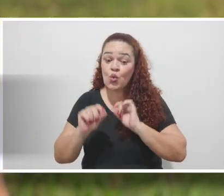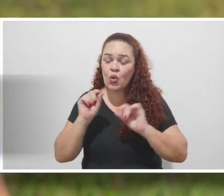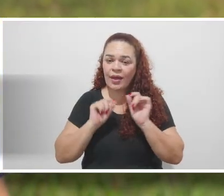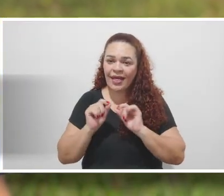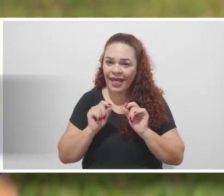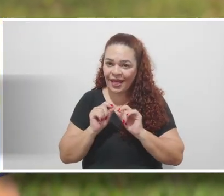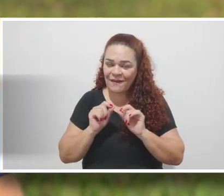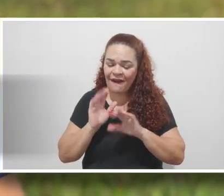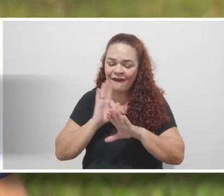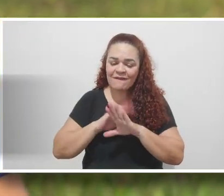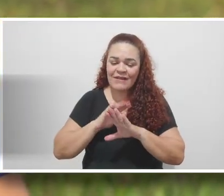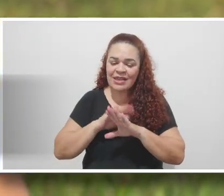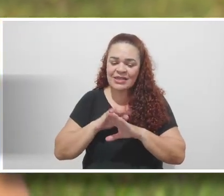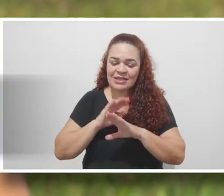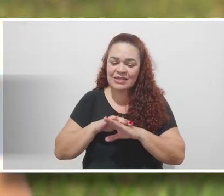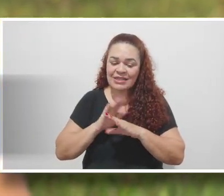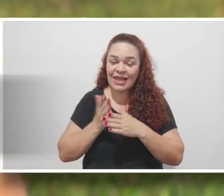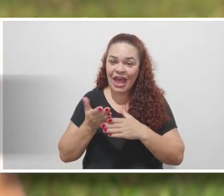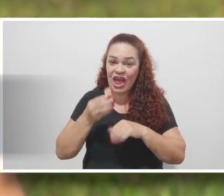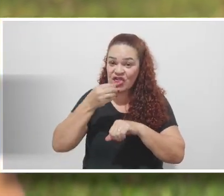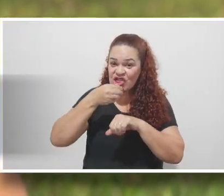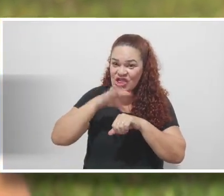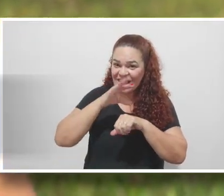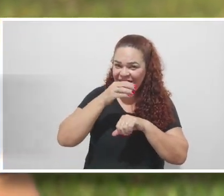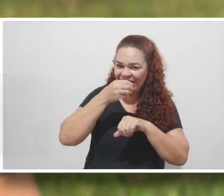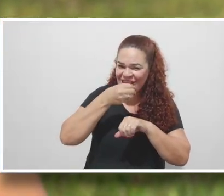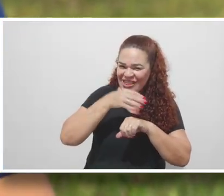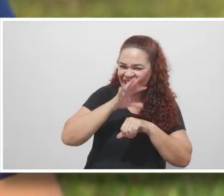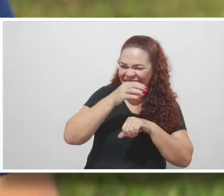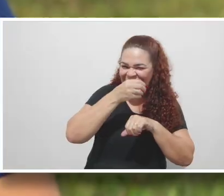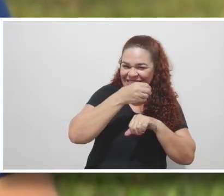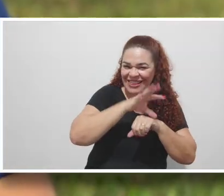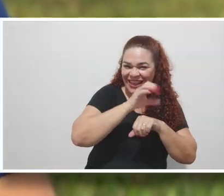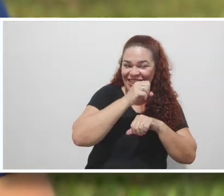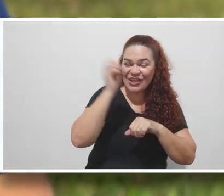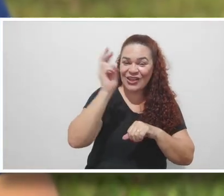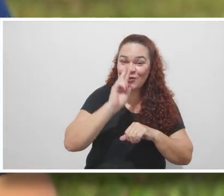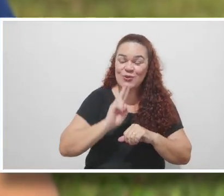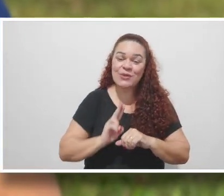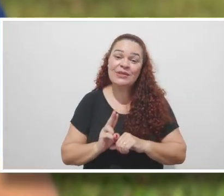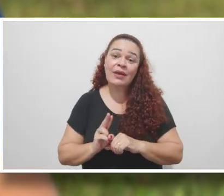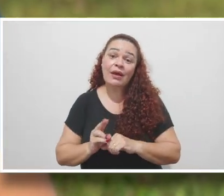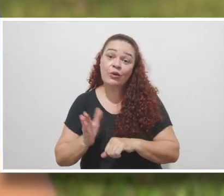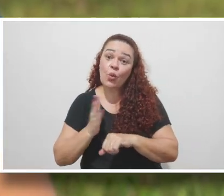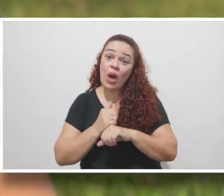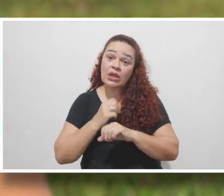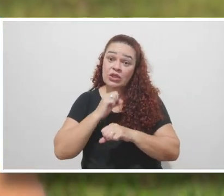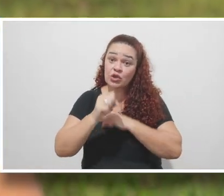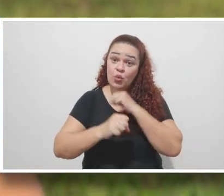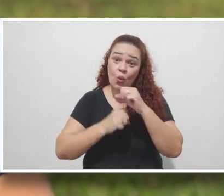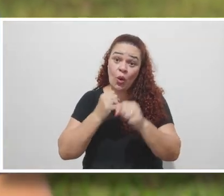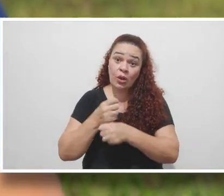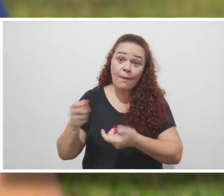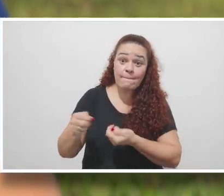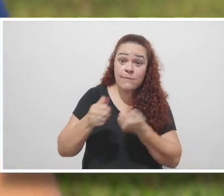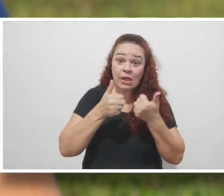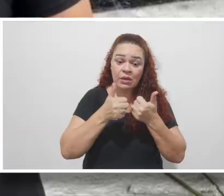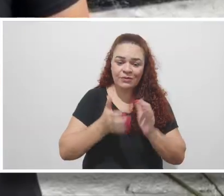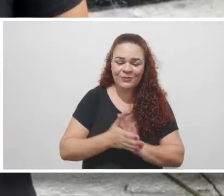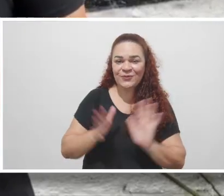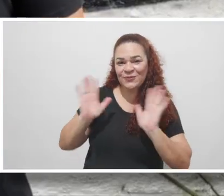acabar, né, ainda tem muita coisa para fazer. Vamos ver um pouquinho de algumas dicas sobre o que fazer antes do ano acabar, né? Roda a matéria